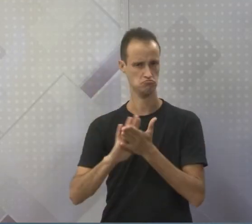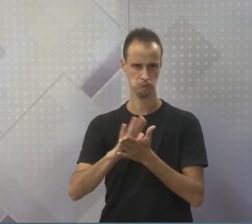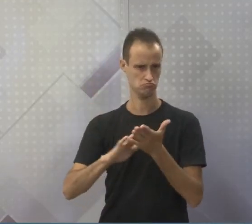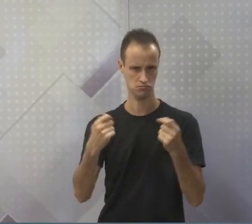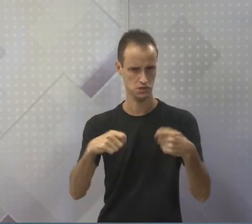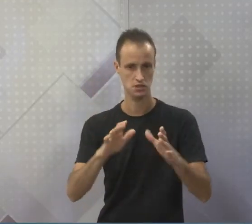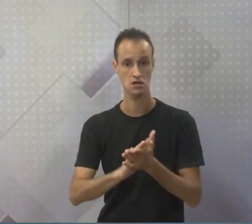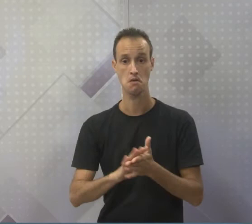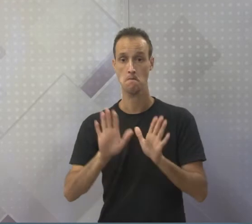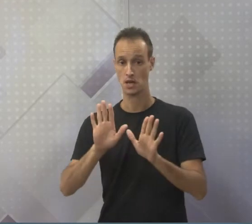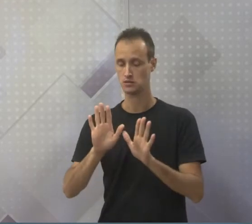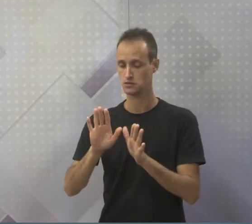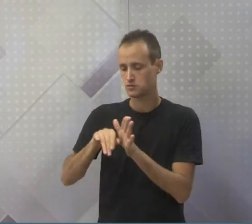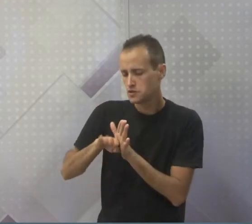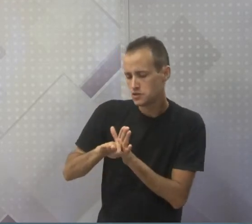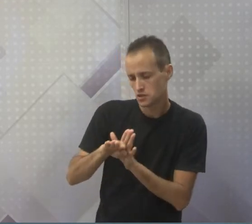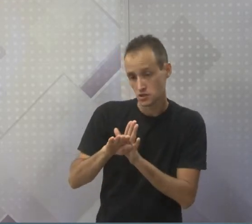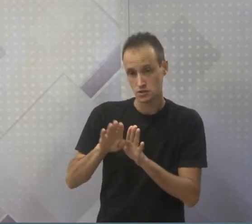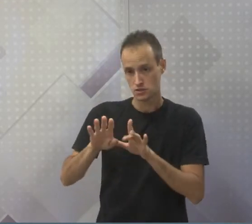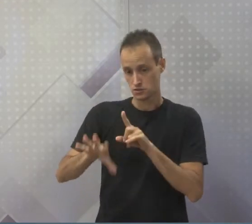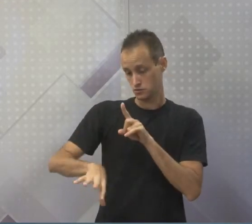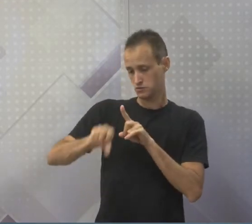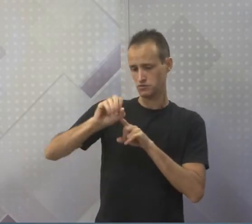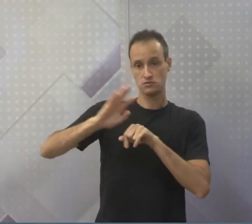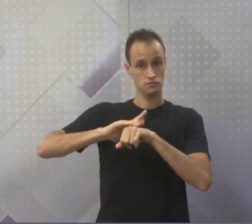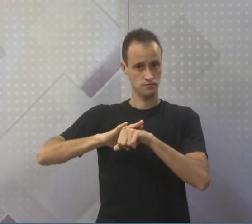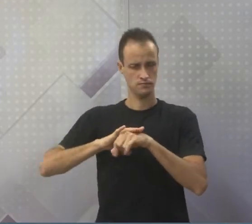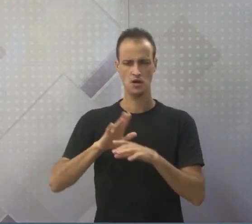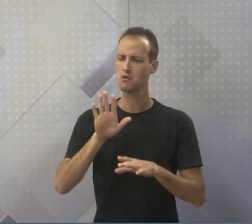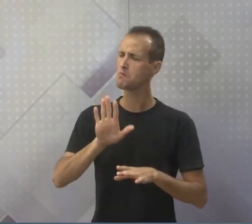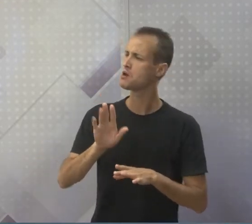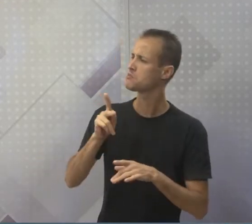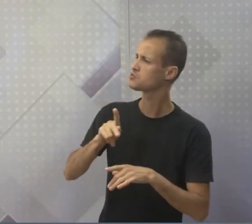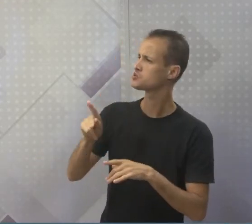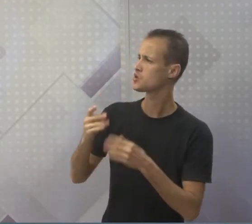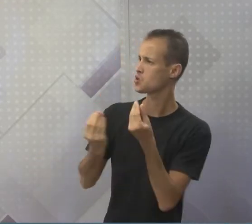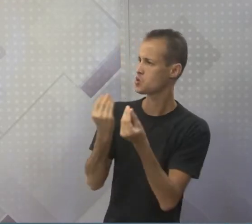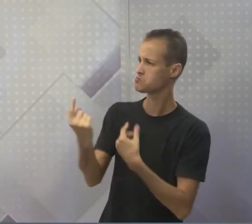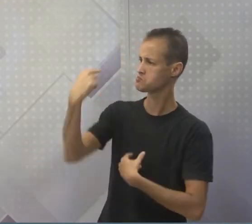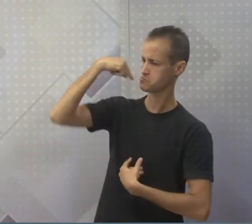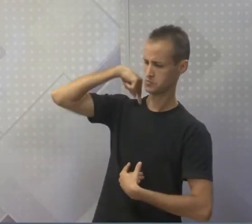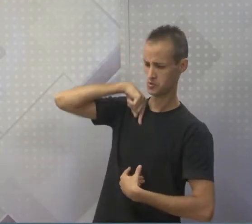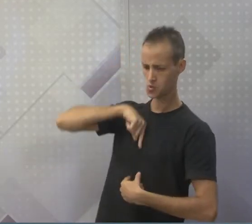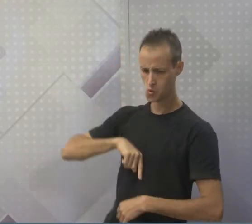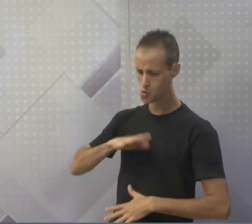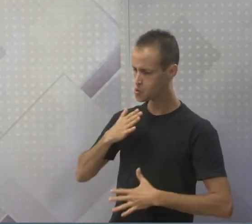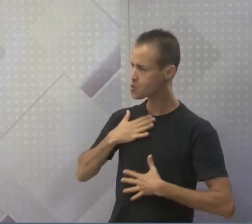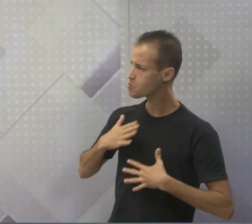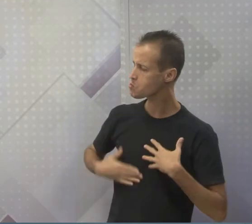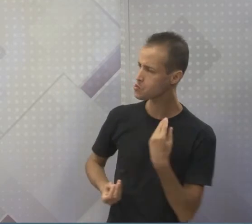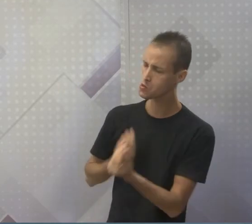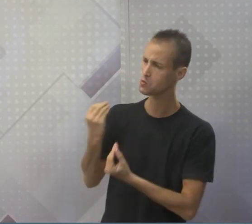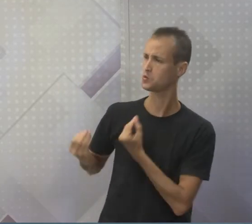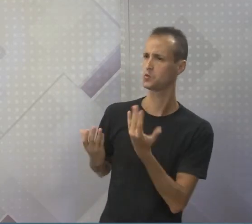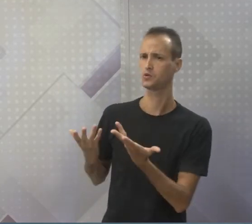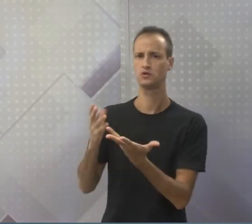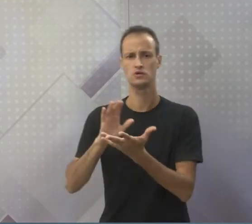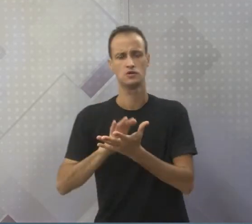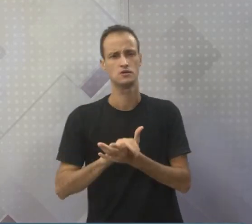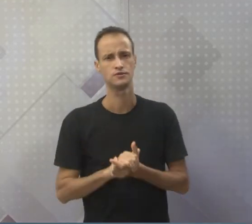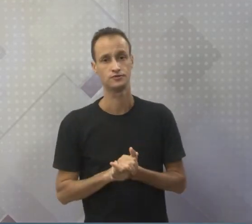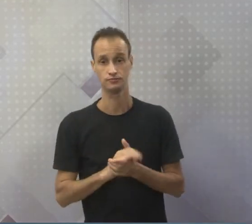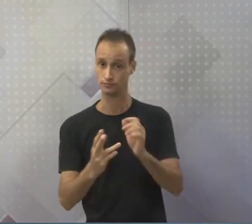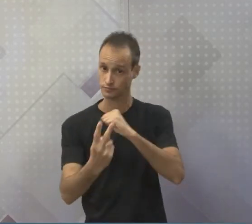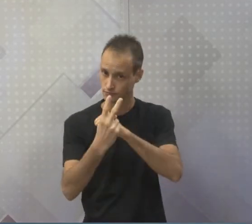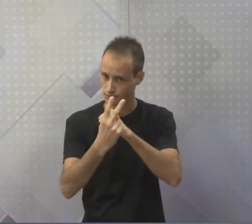né? Agora, você pode perguntar, mas professor Ângelo, e como é que essa bactéria pode entrar no corpo de uma pessoa, né? Vem